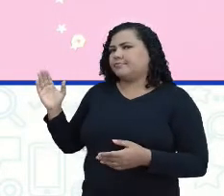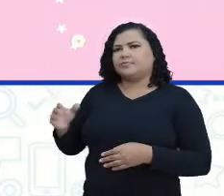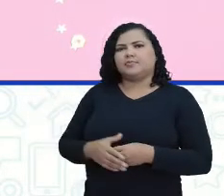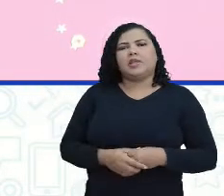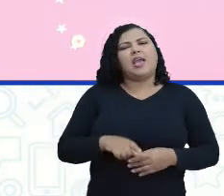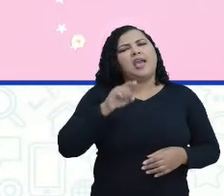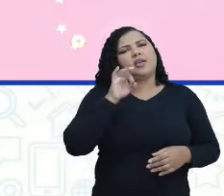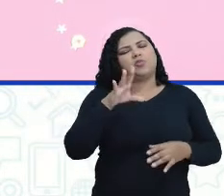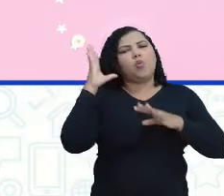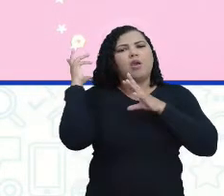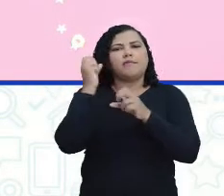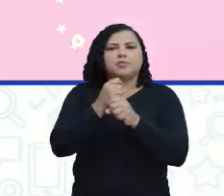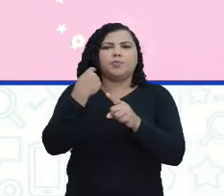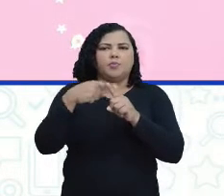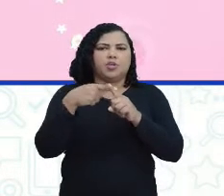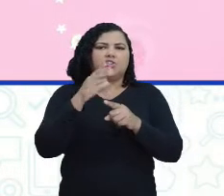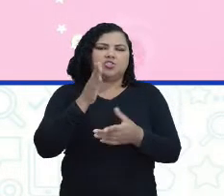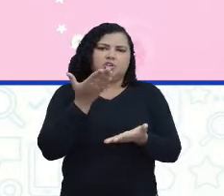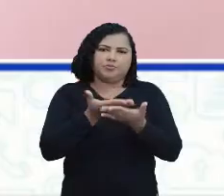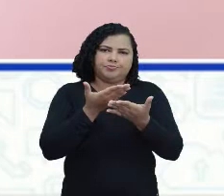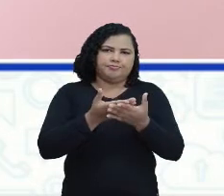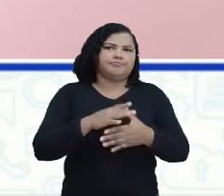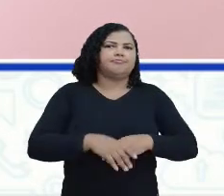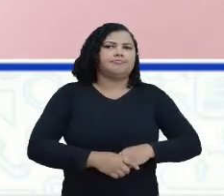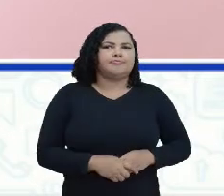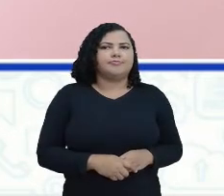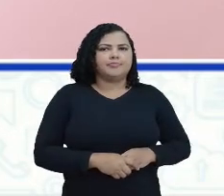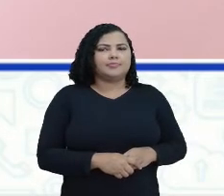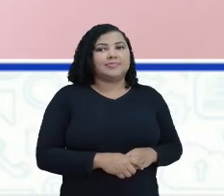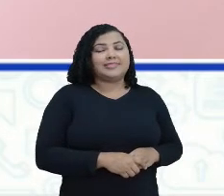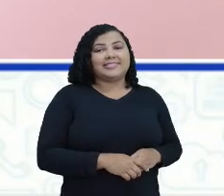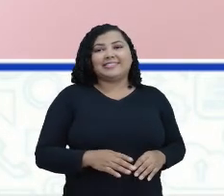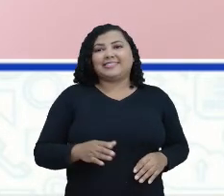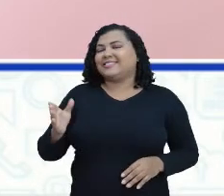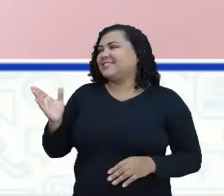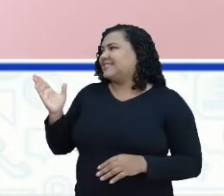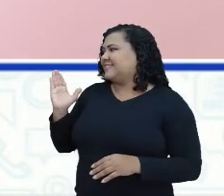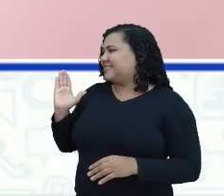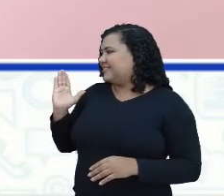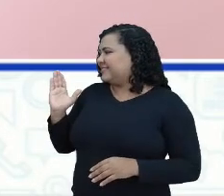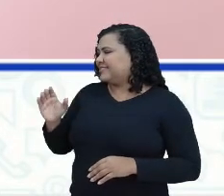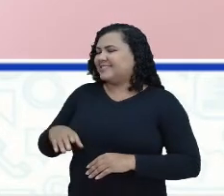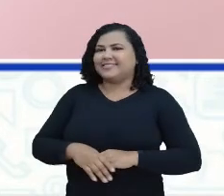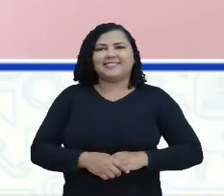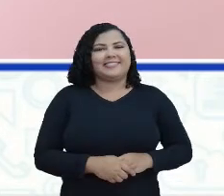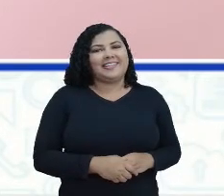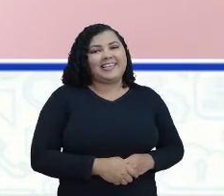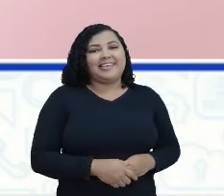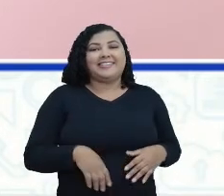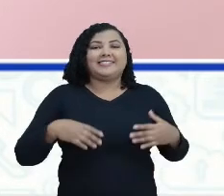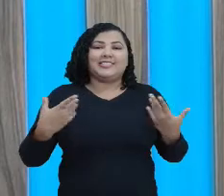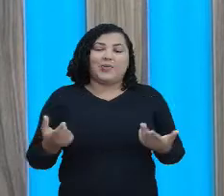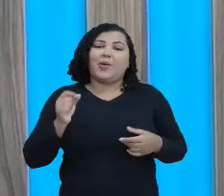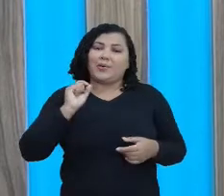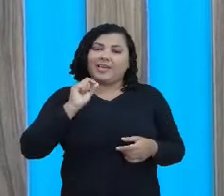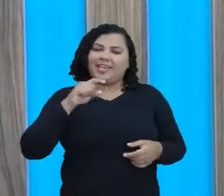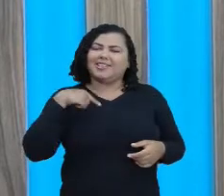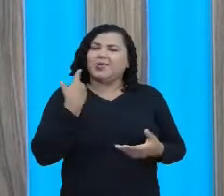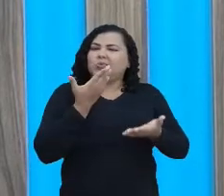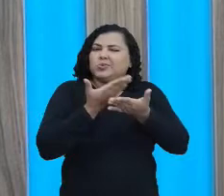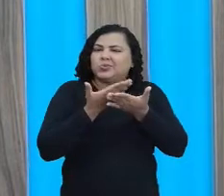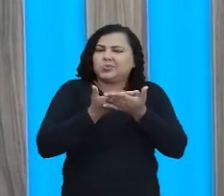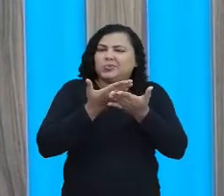uma revisão, porque a gente já viu bastante. E aí, na verdade, a minha proposta agora é a gente dar uma olhada